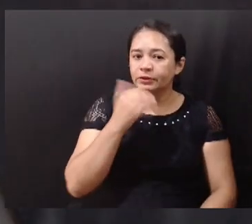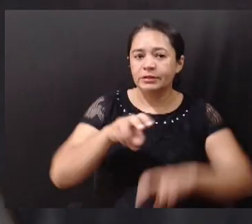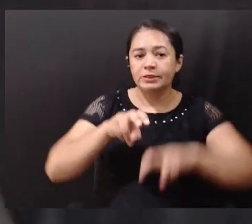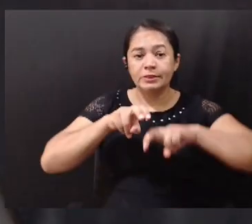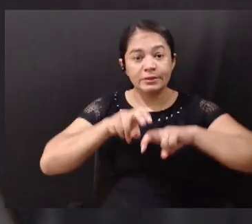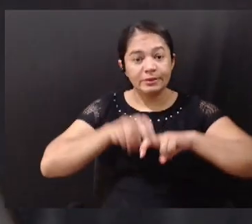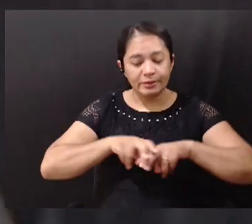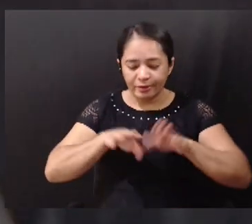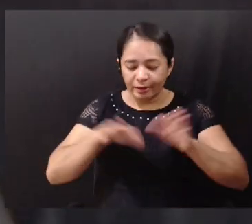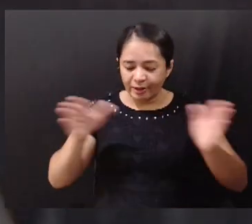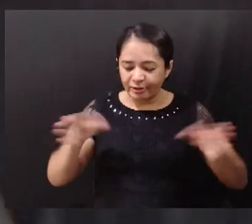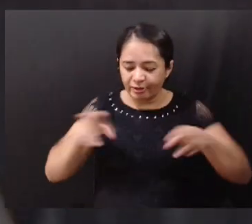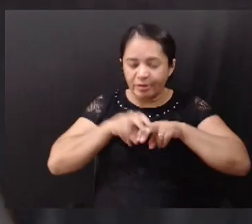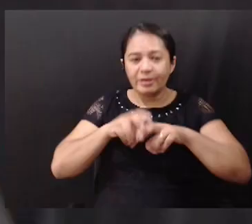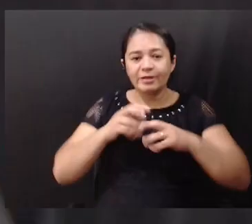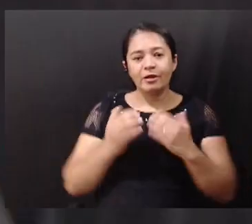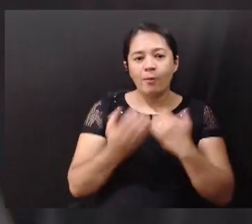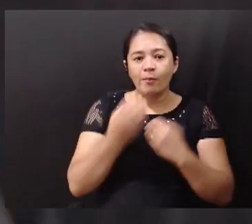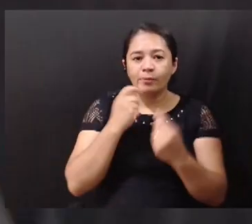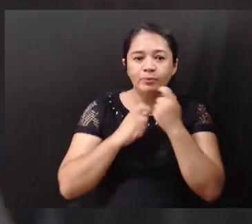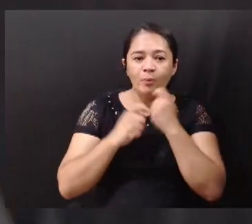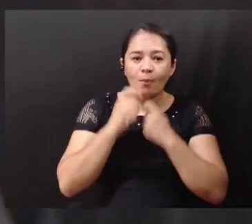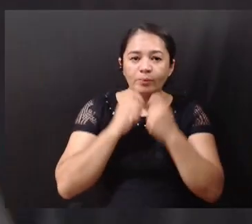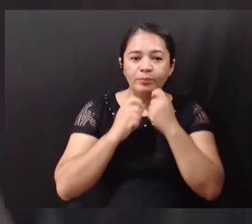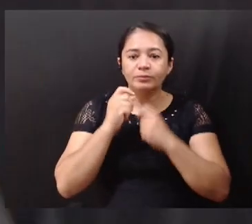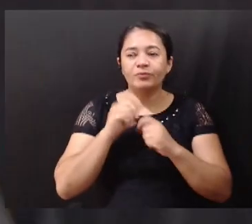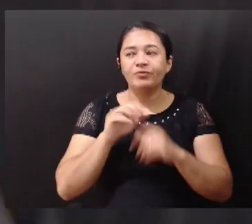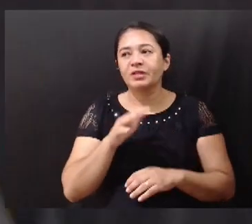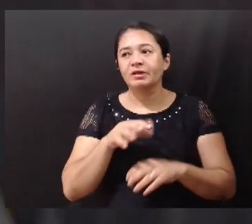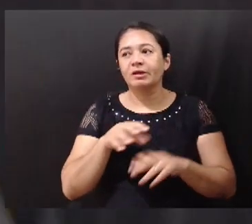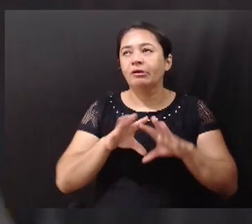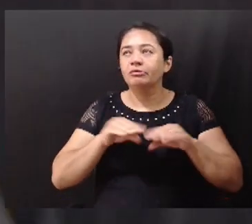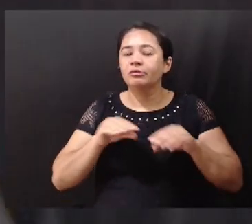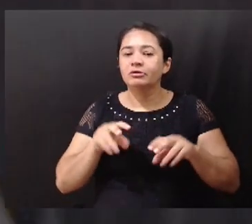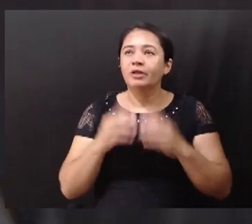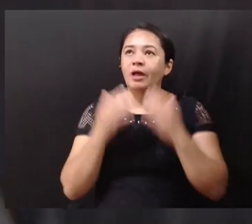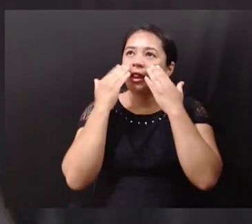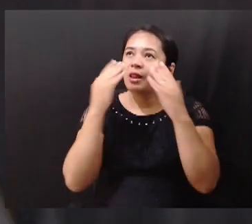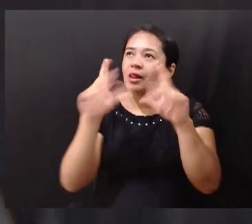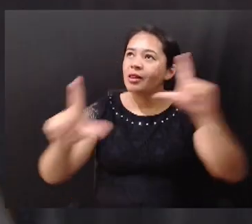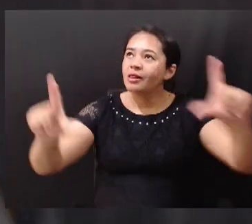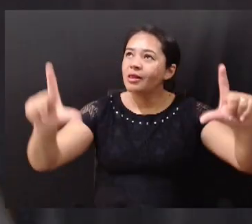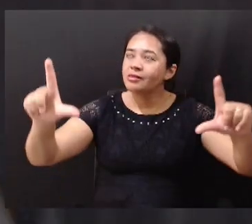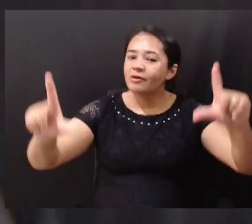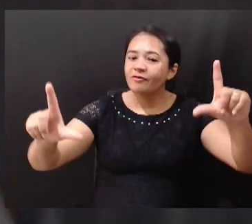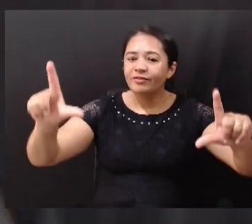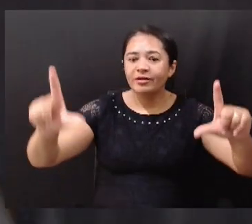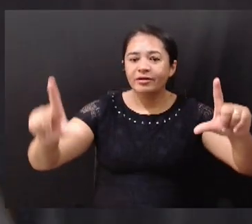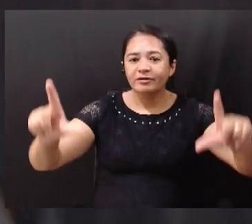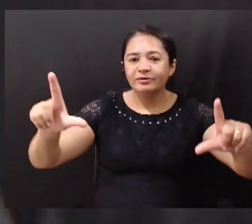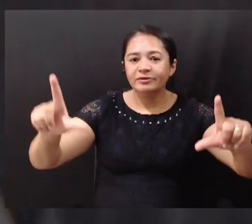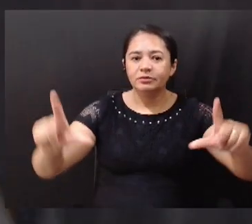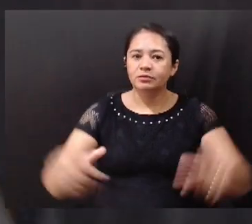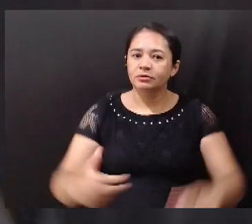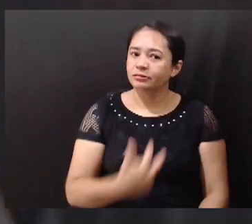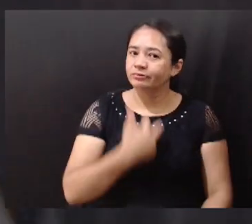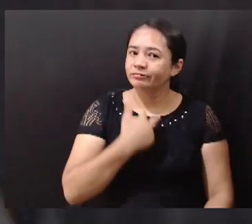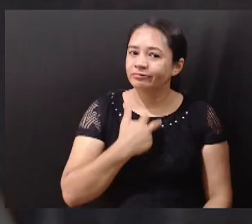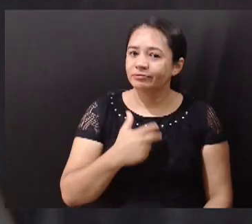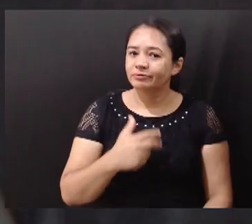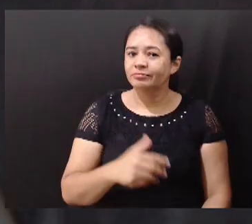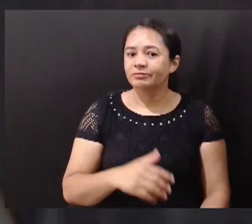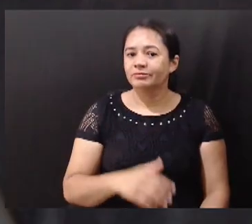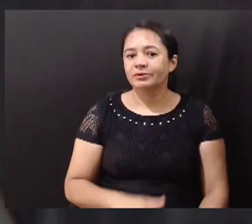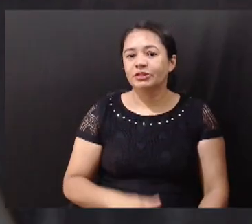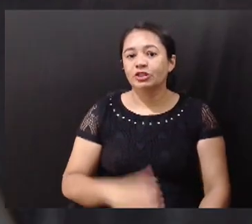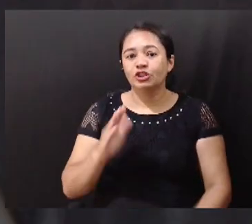as refeições, né? Muitas vezes vai para o sofá, vai comer na frente da televisão, no final do dia, já começar a